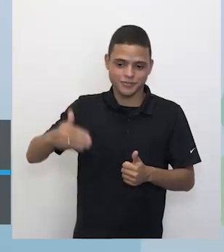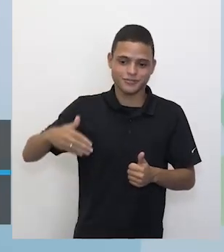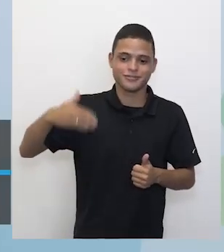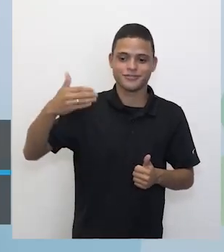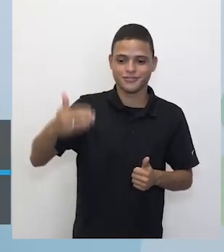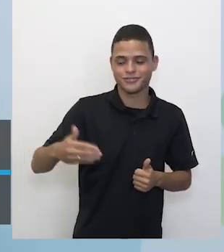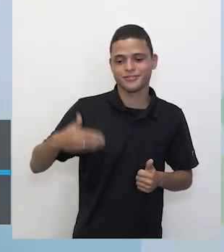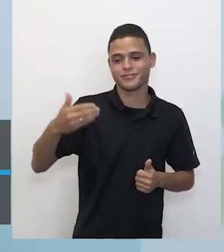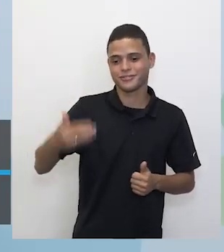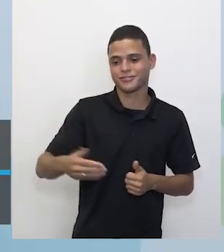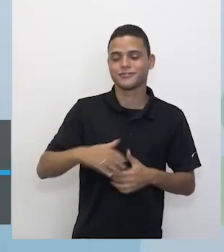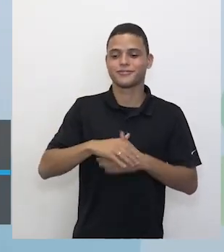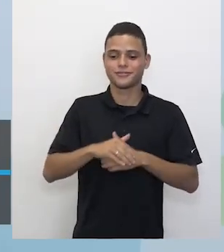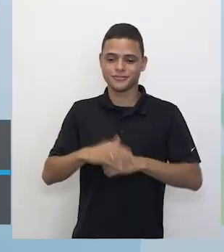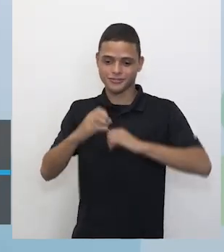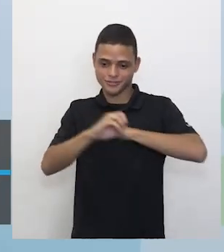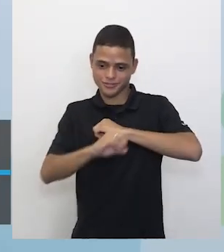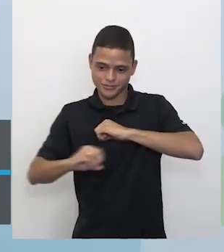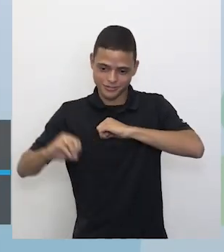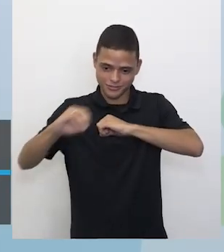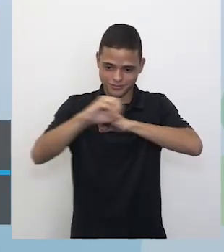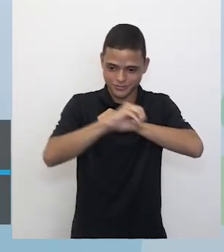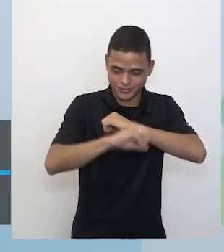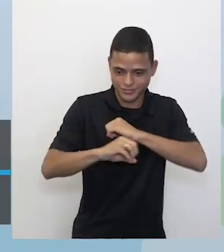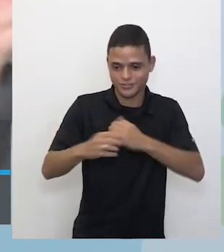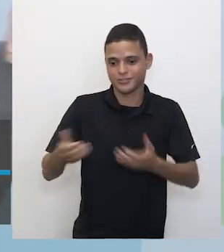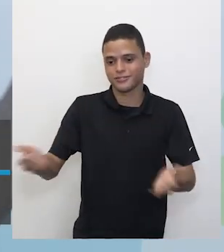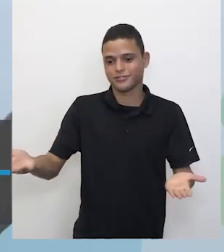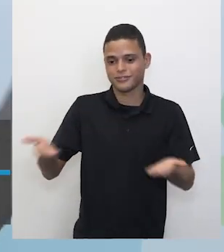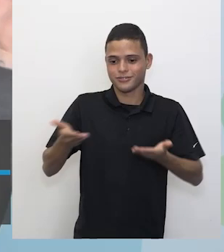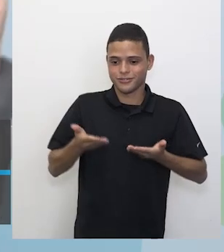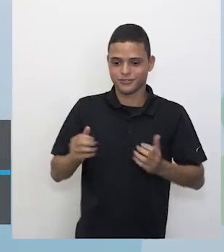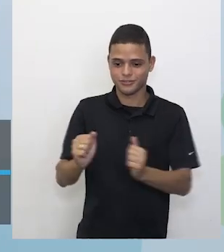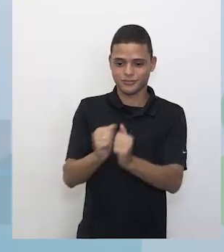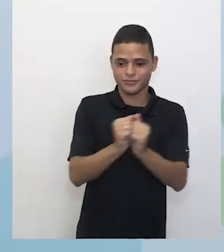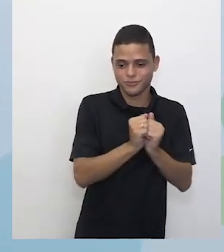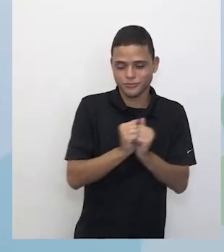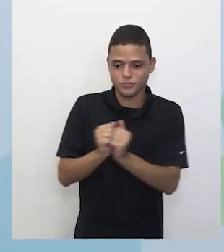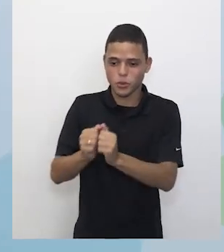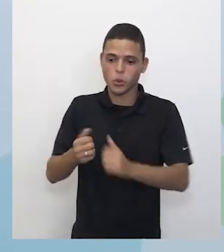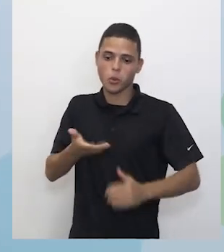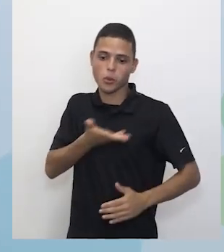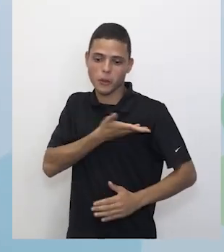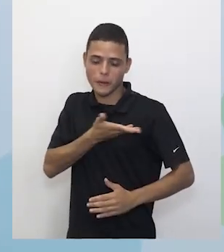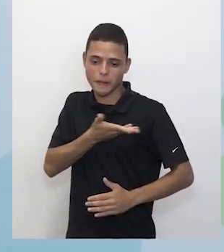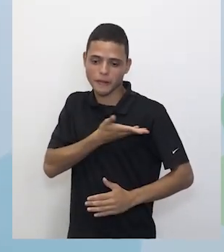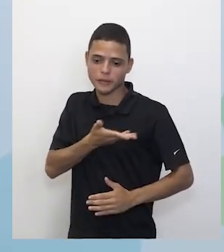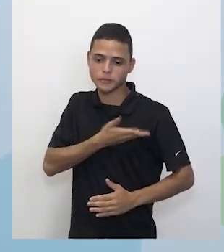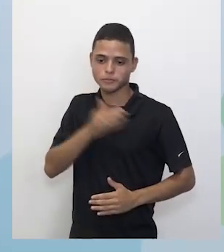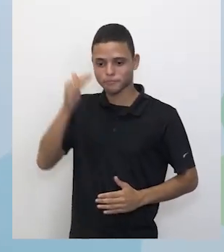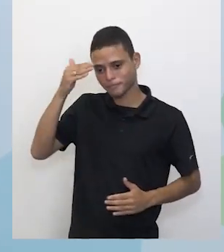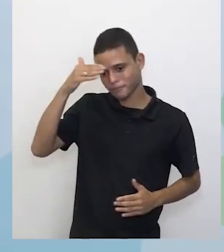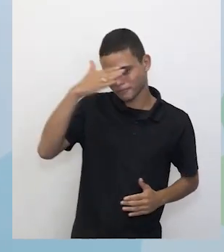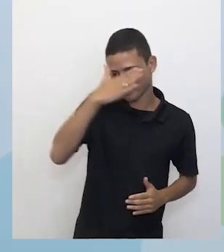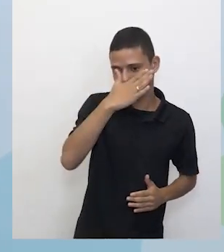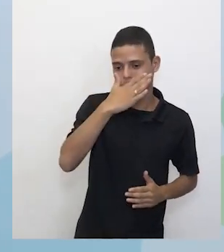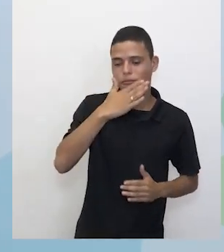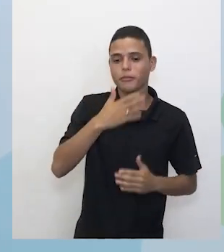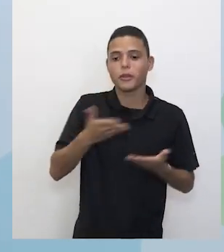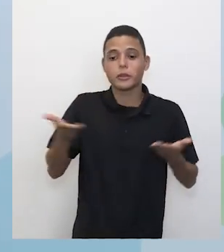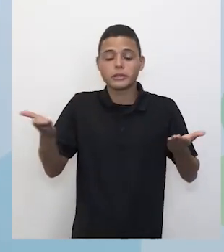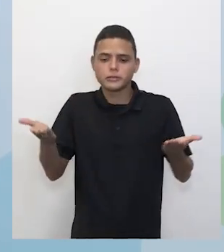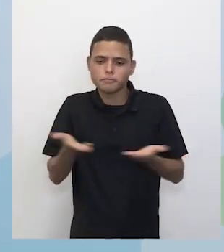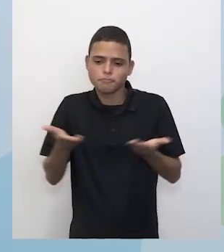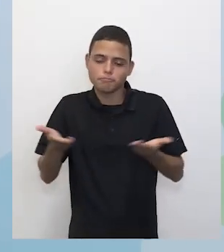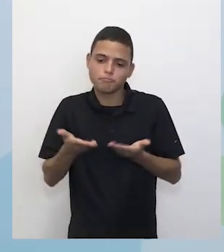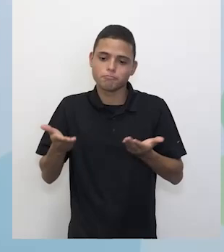Centro de Mídias e que satisfação poder estar com vocês aqui com meu amigo Ti. E hoje eu vou então contar